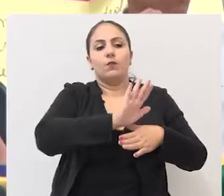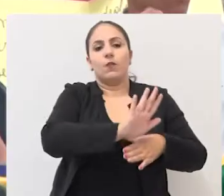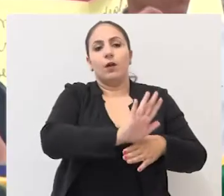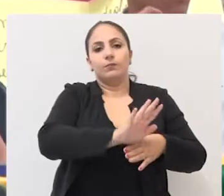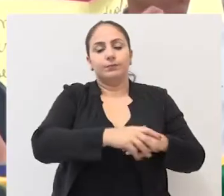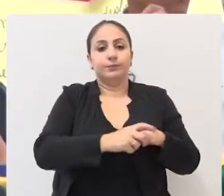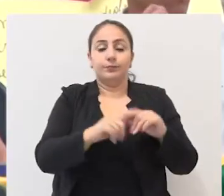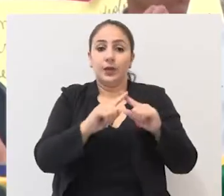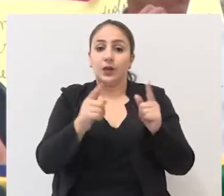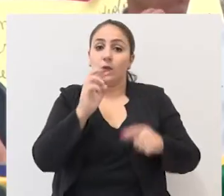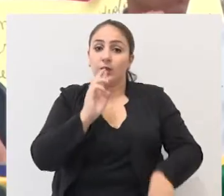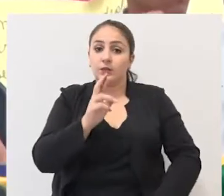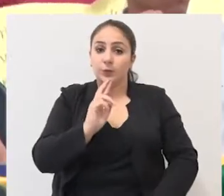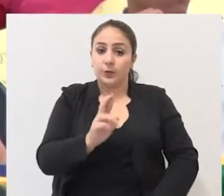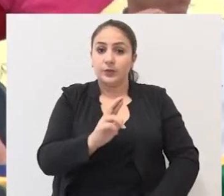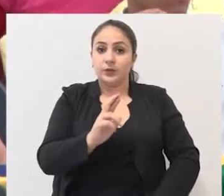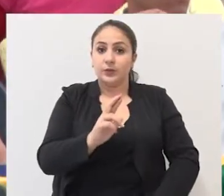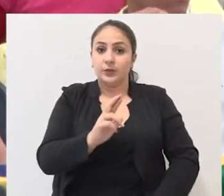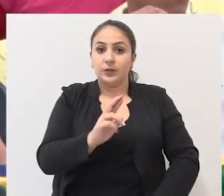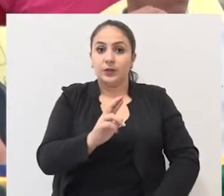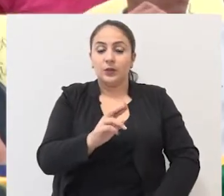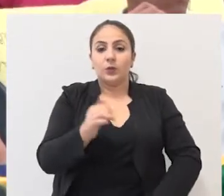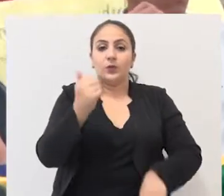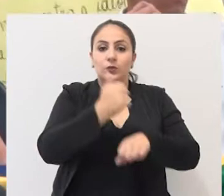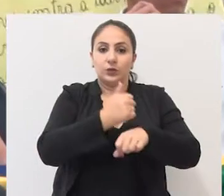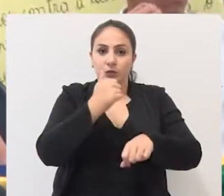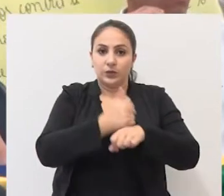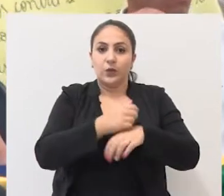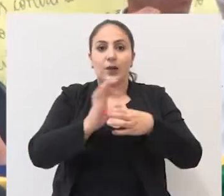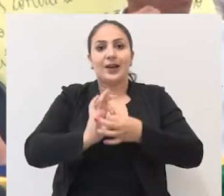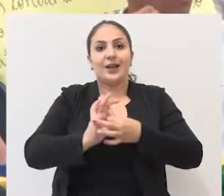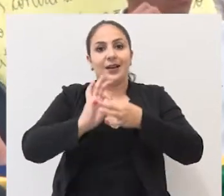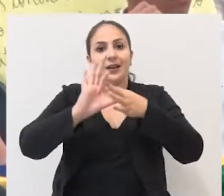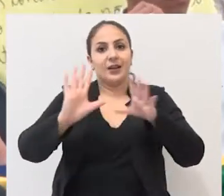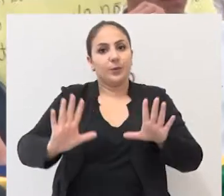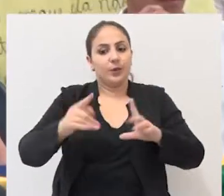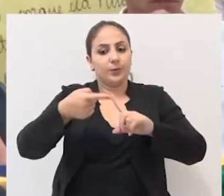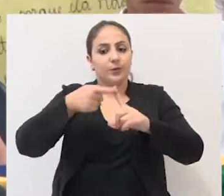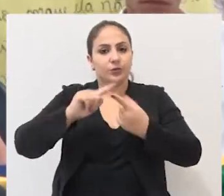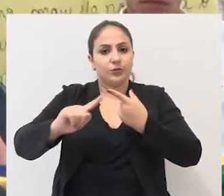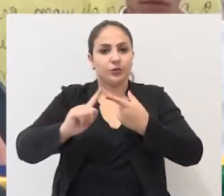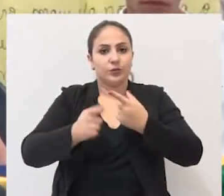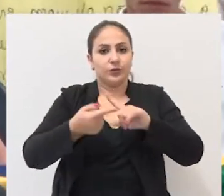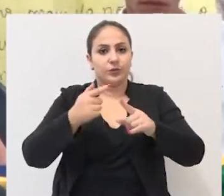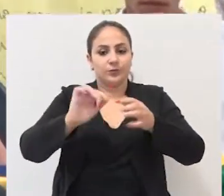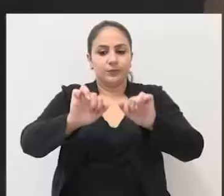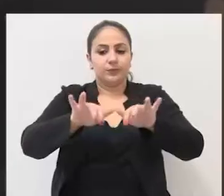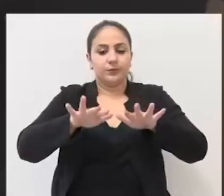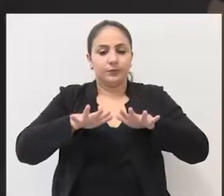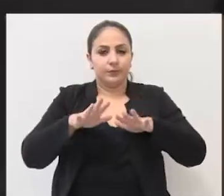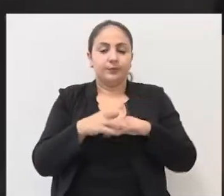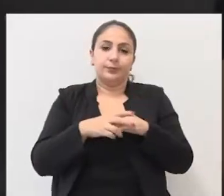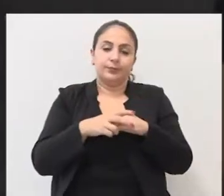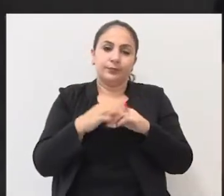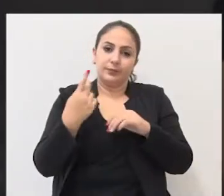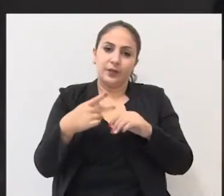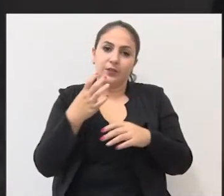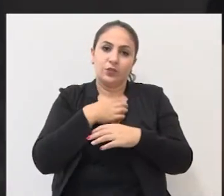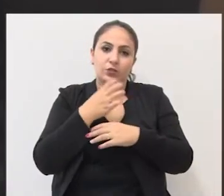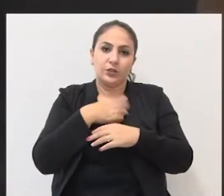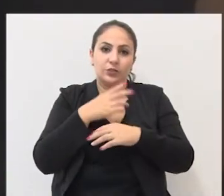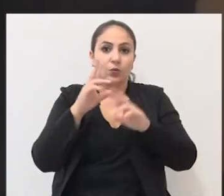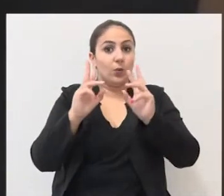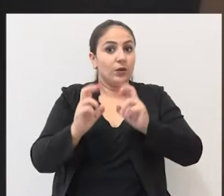arquivamento. Com este resultado, o substitutivo foi liberado para ser discutido em plenário. Desta